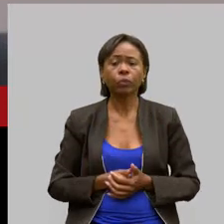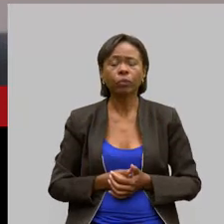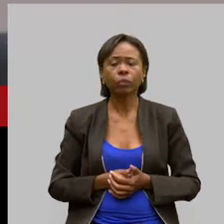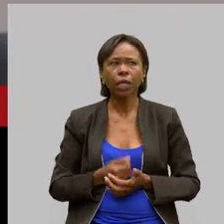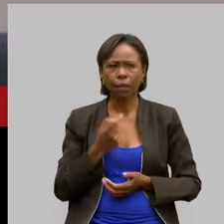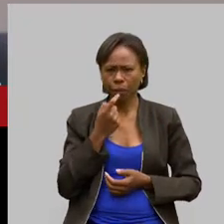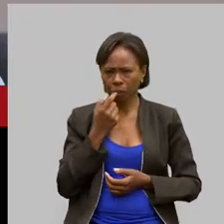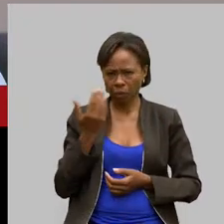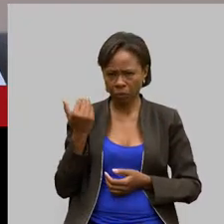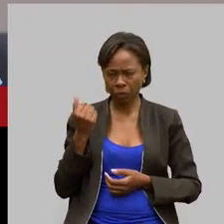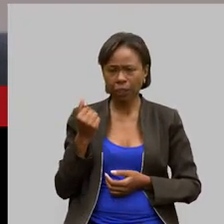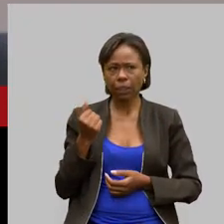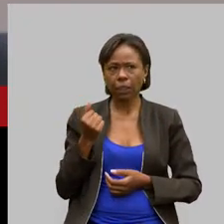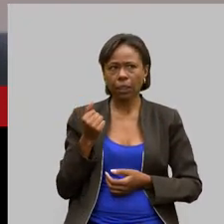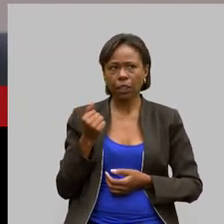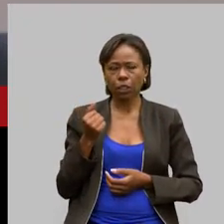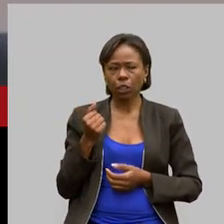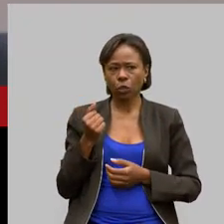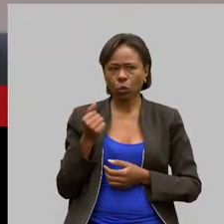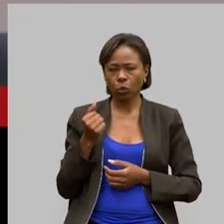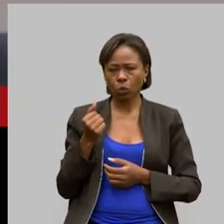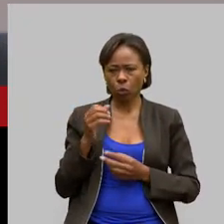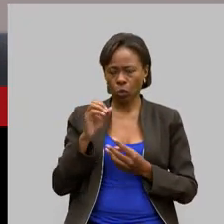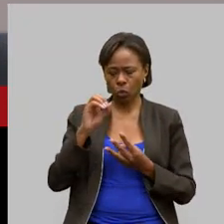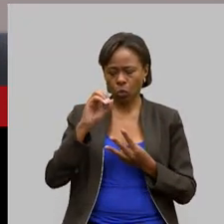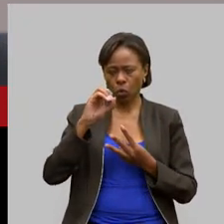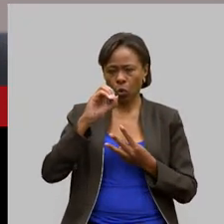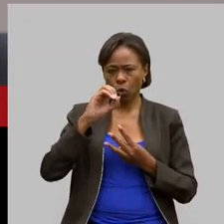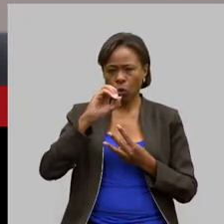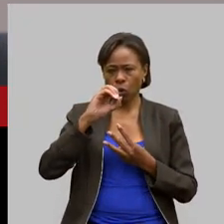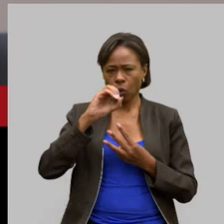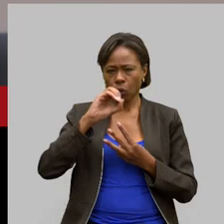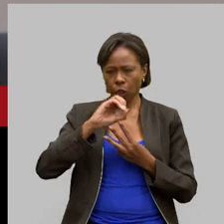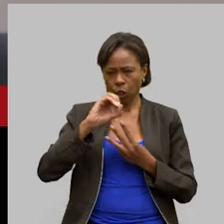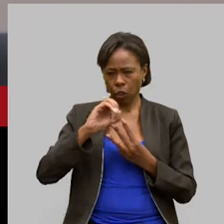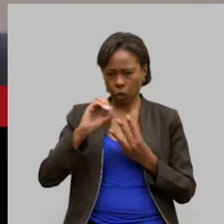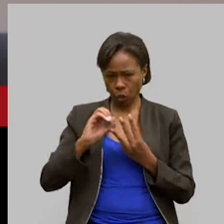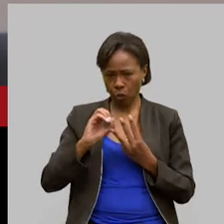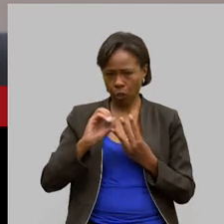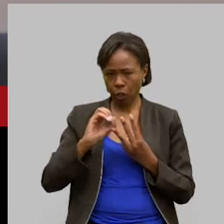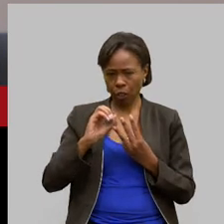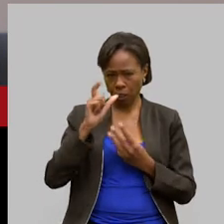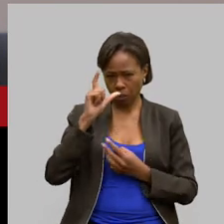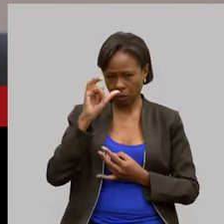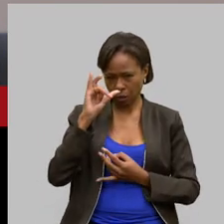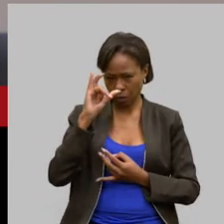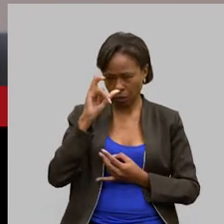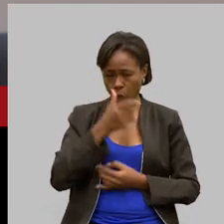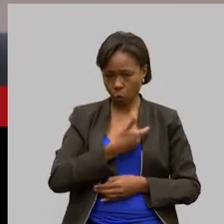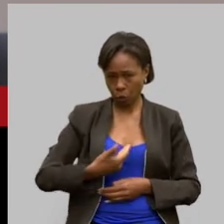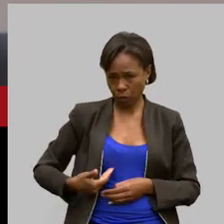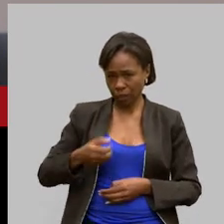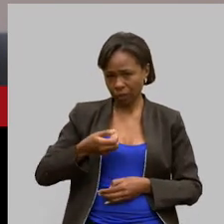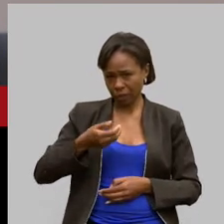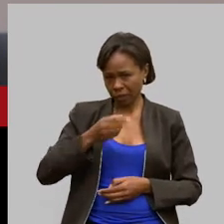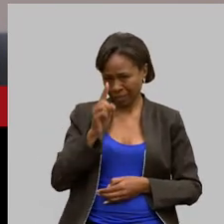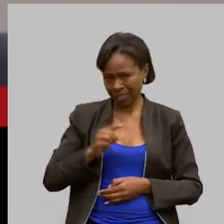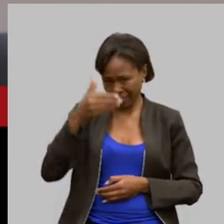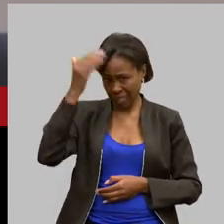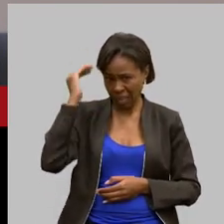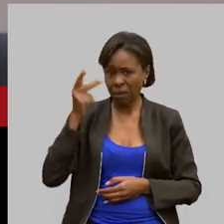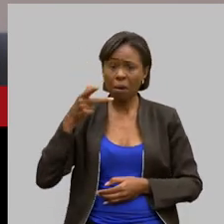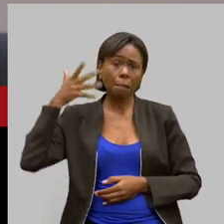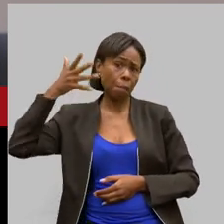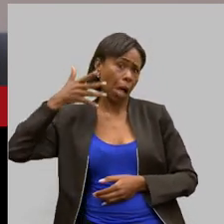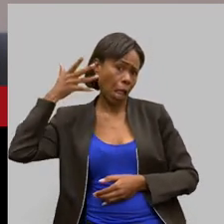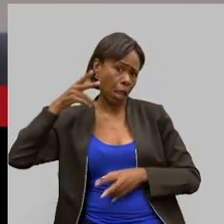governador de Minas Gerais eh fazendo palestra em aaz falando sobre o autismo mas um governador